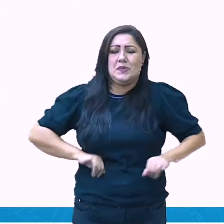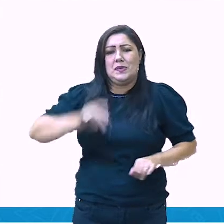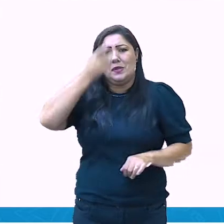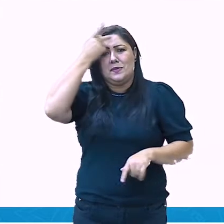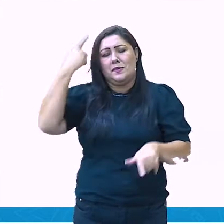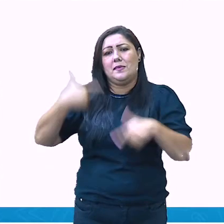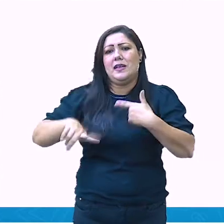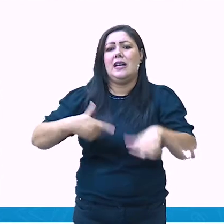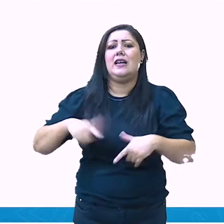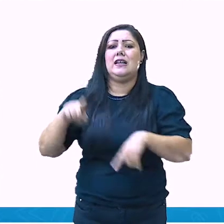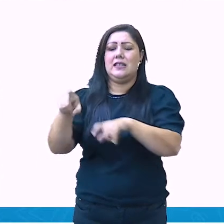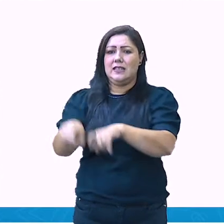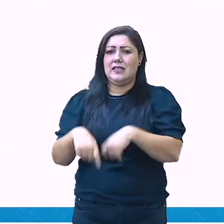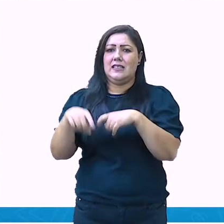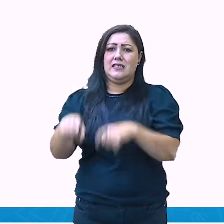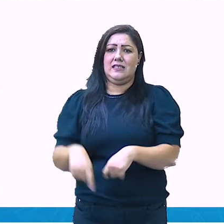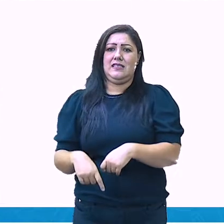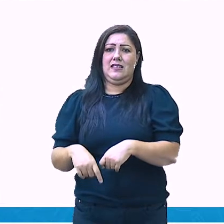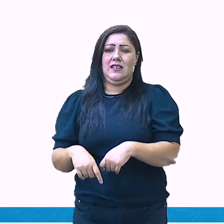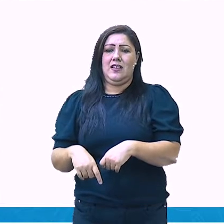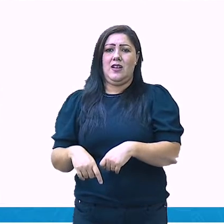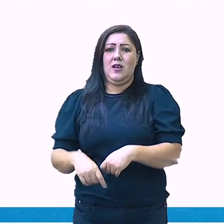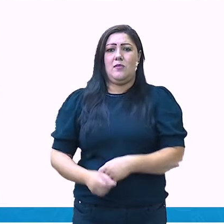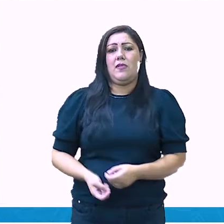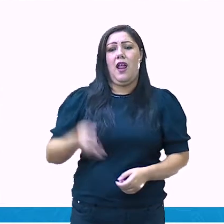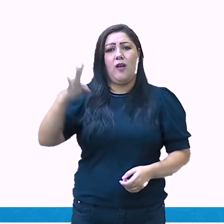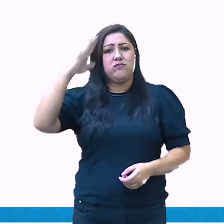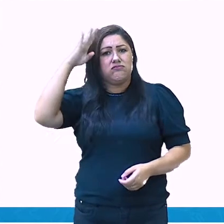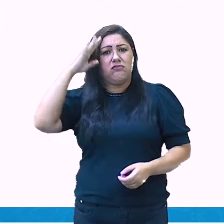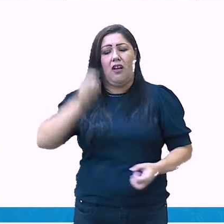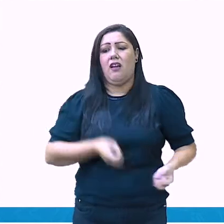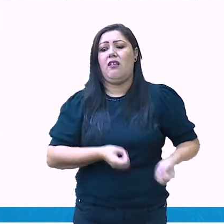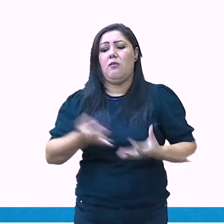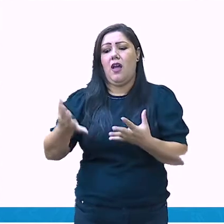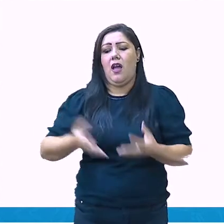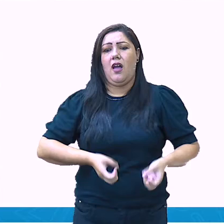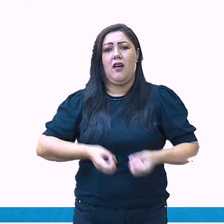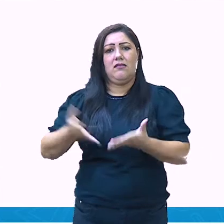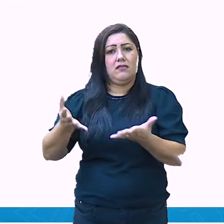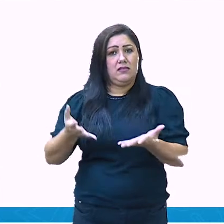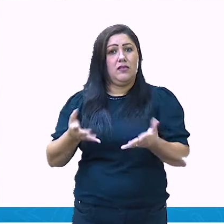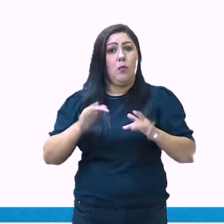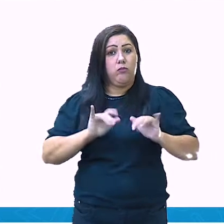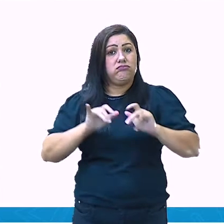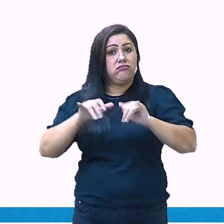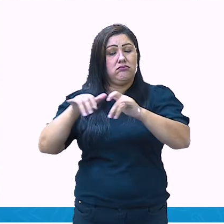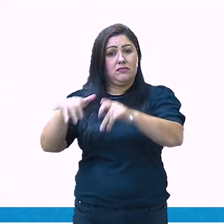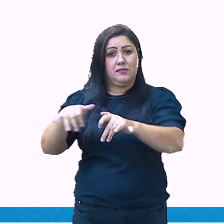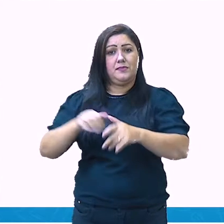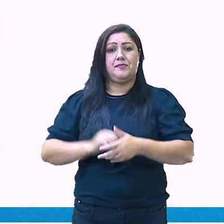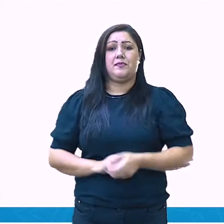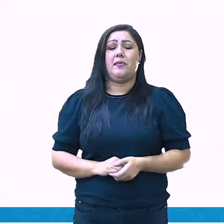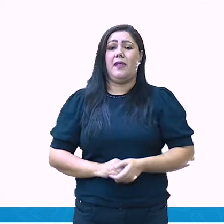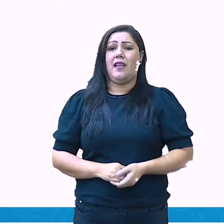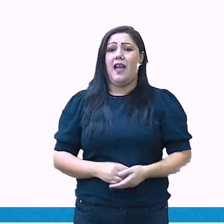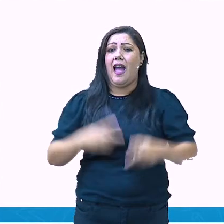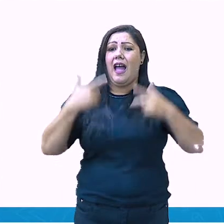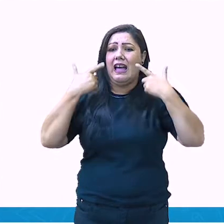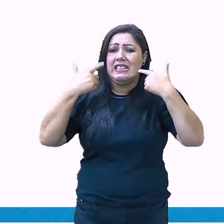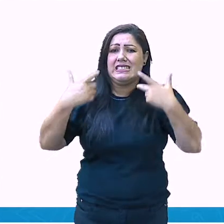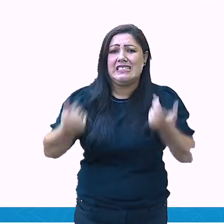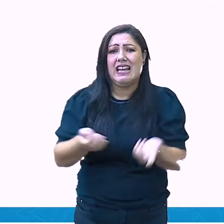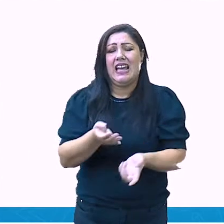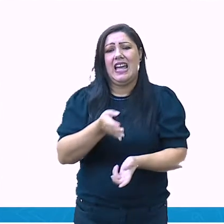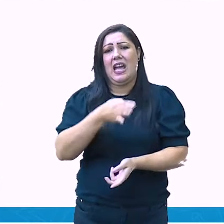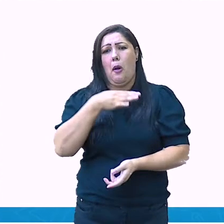que forneciam soldados para o exército russo. A morte na guerra, a fome e o